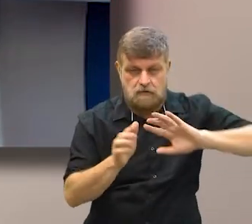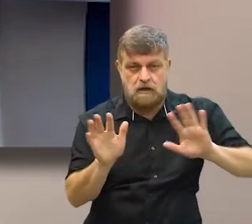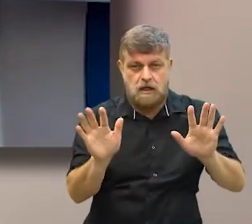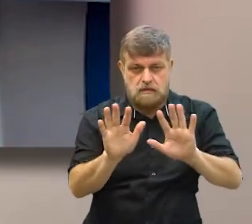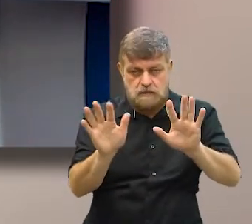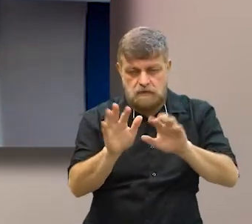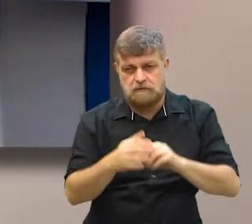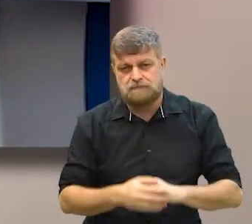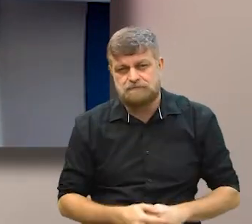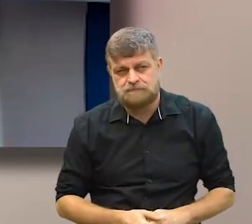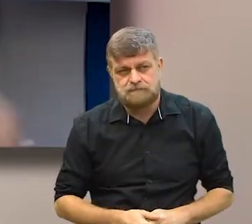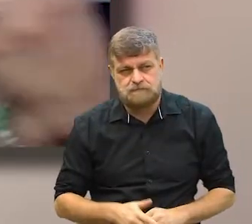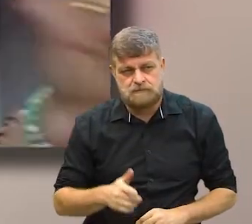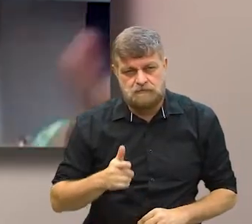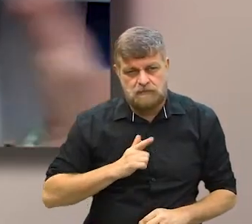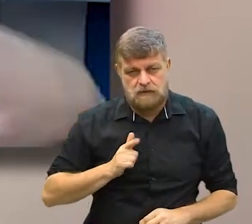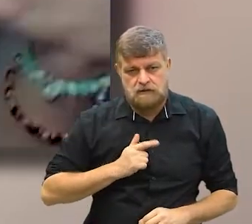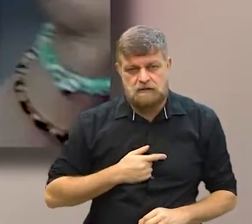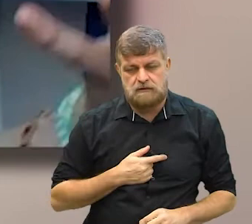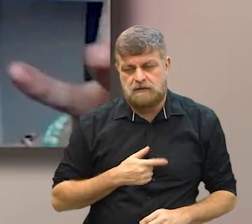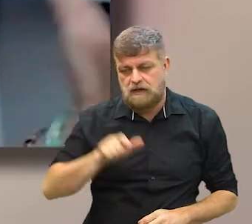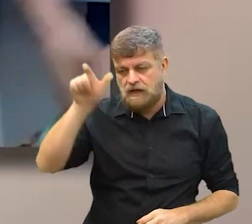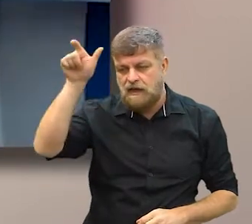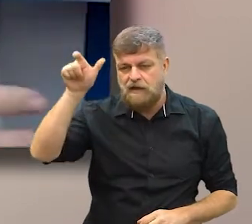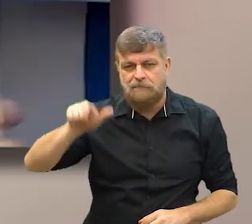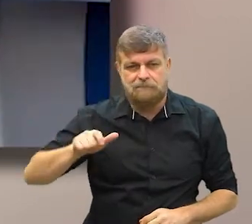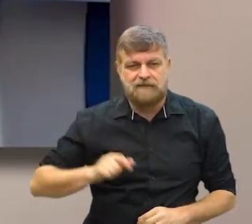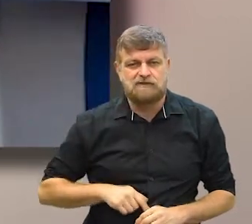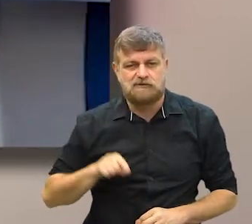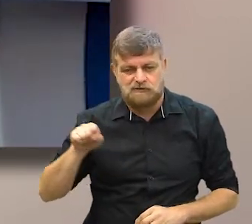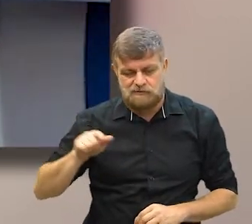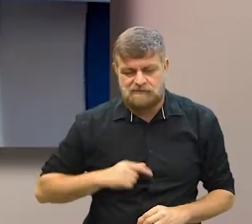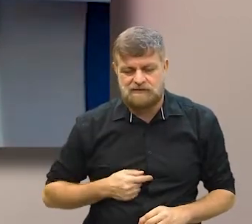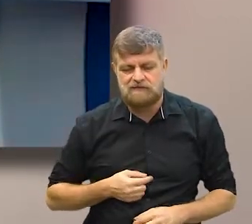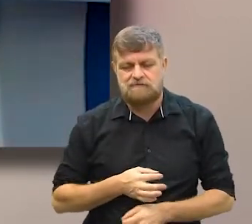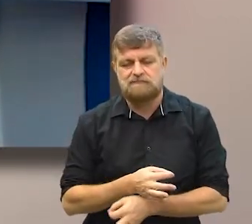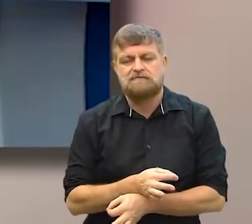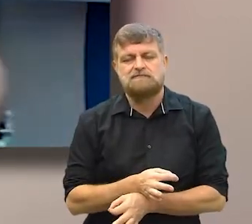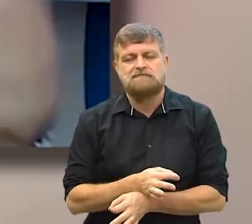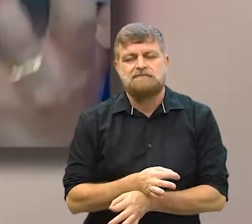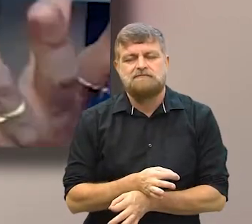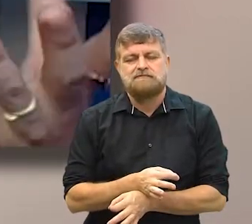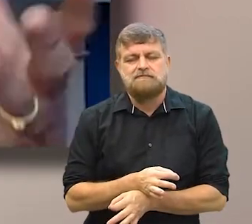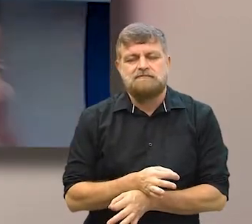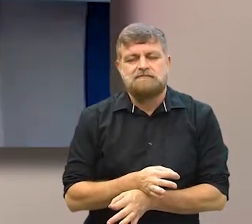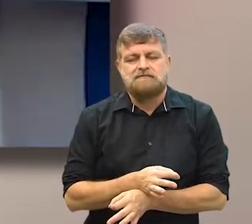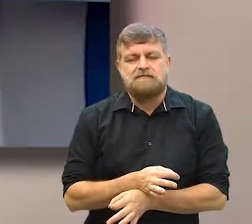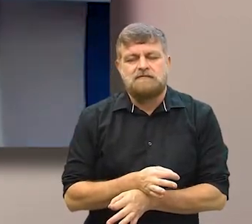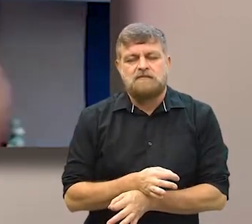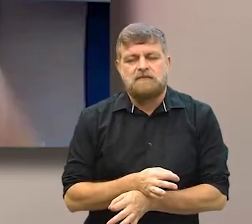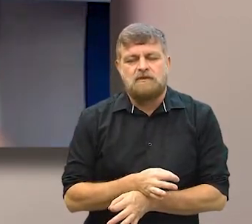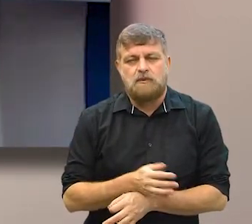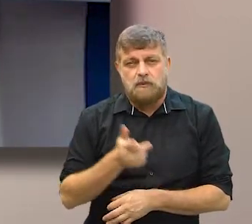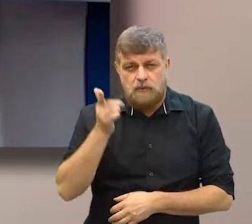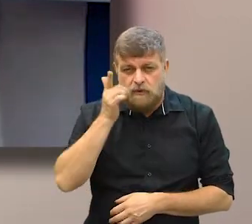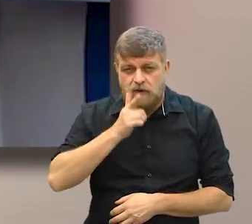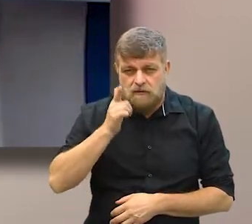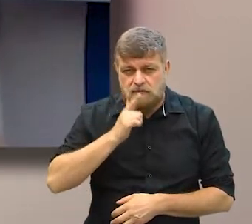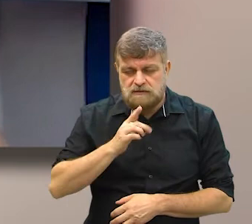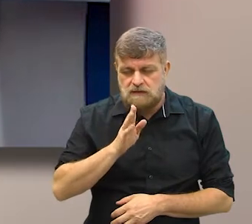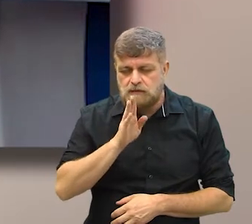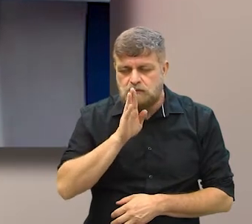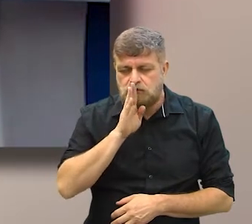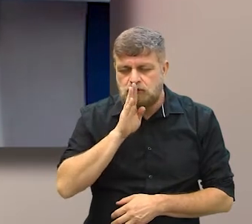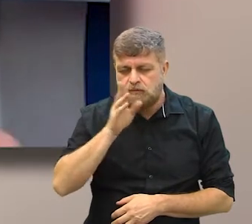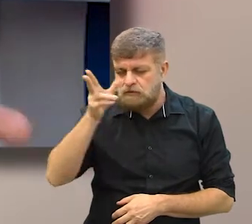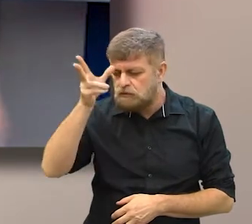E tem monges tibetanos que fazem um longo percurso na yoga e que se dedicam a isso,